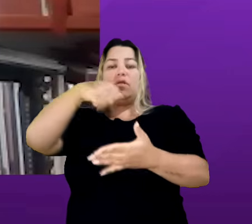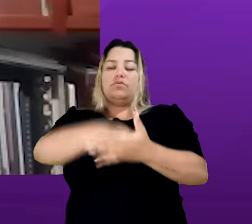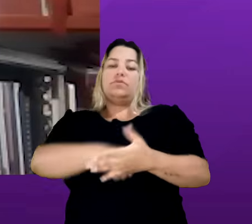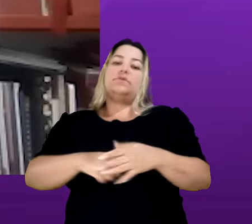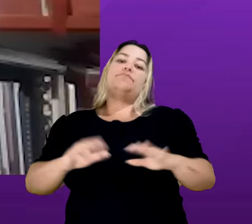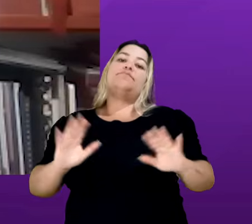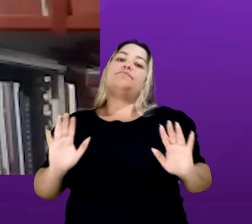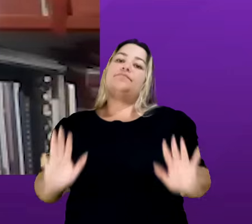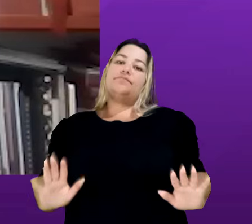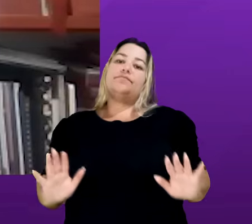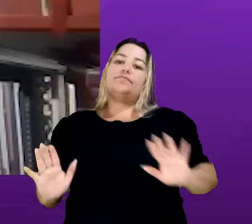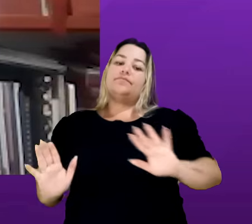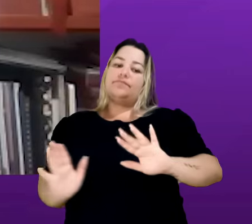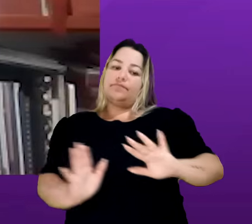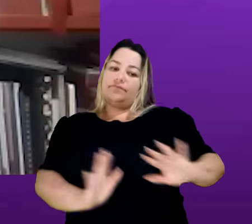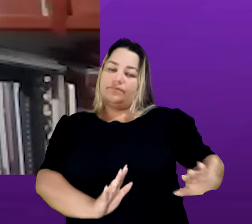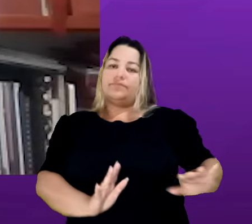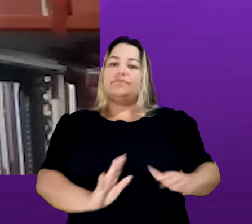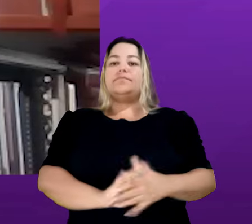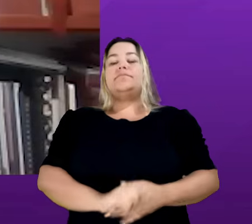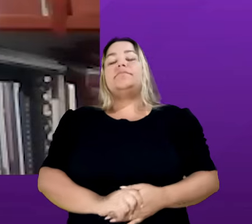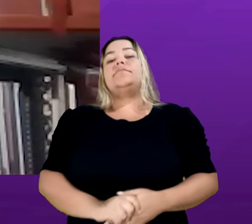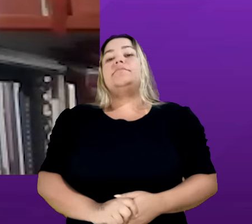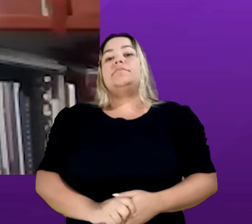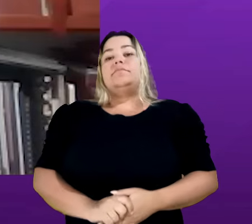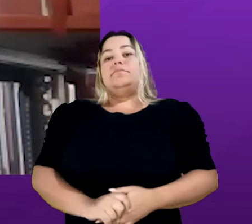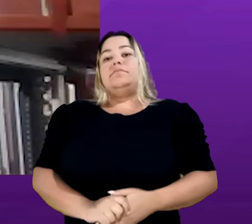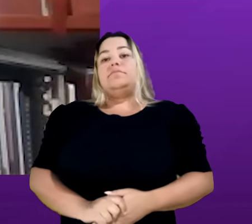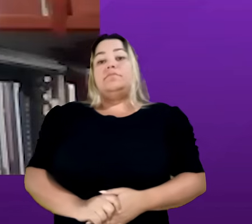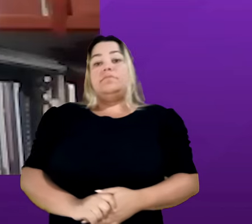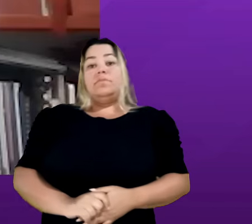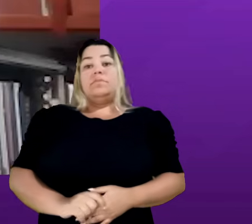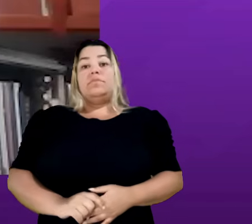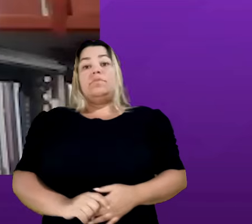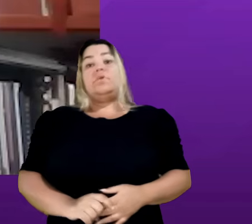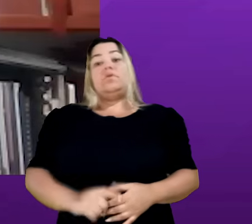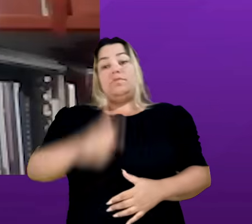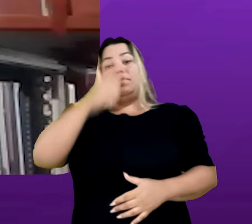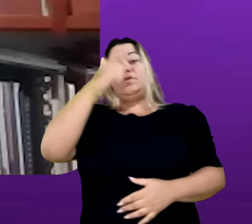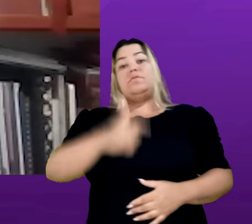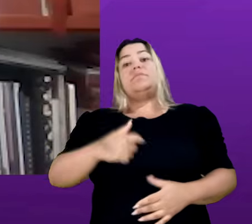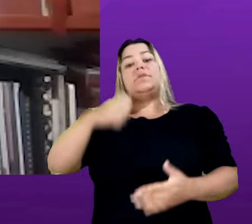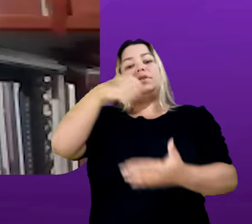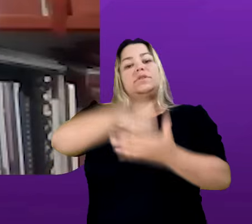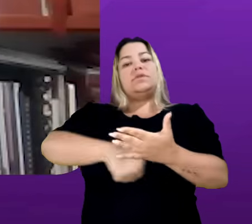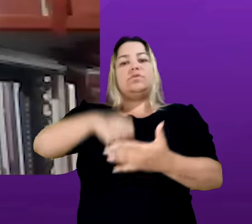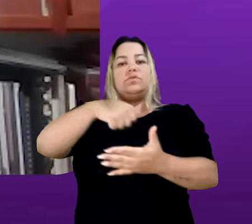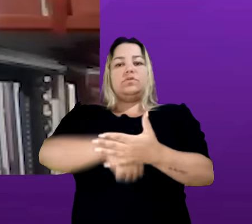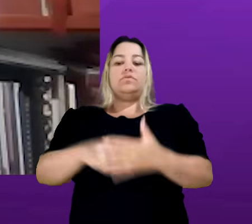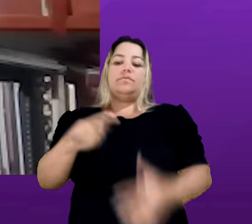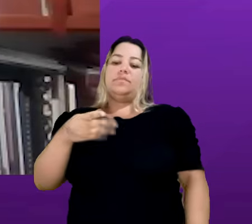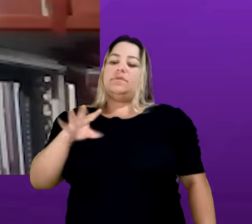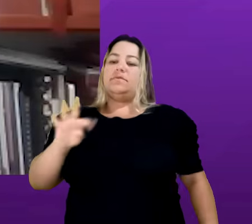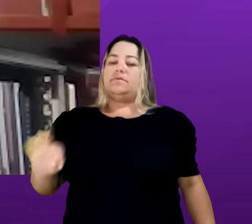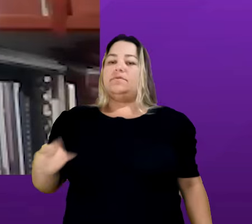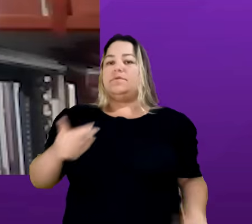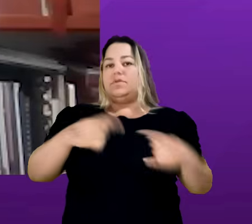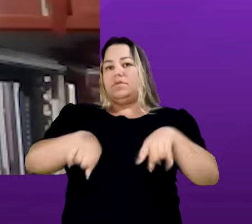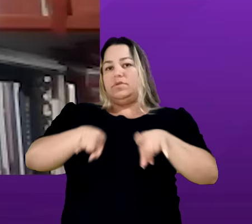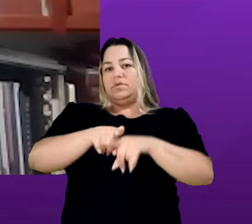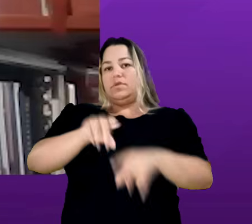Eu também sou militante do Partido dos Trabalhadores e das Trabalhadoras, sou filiada desde